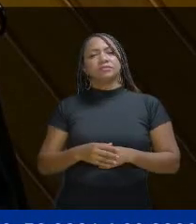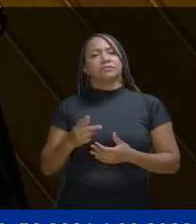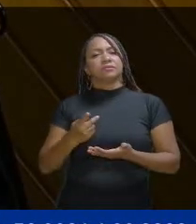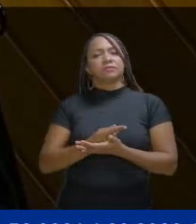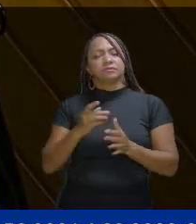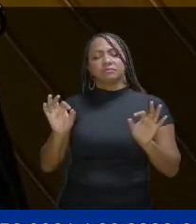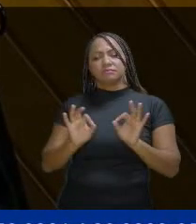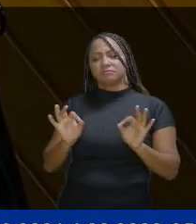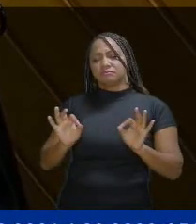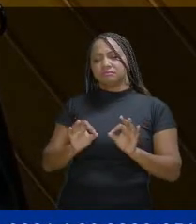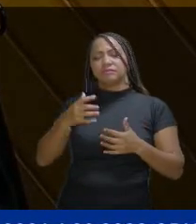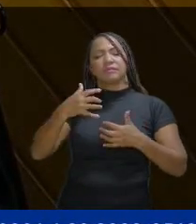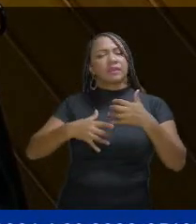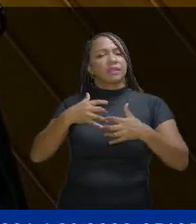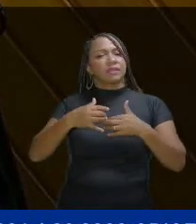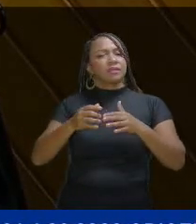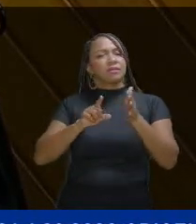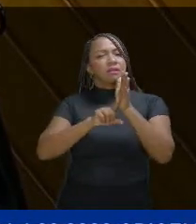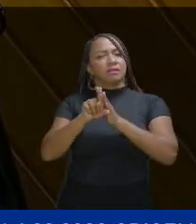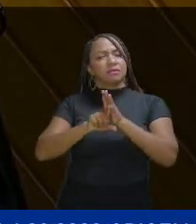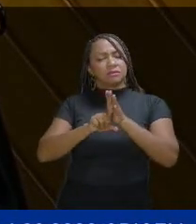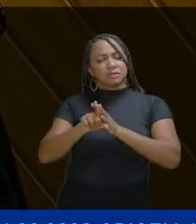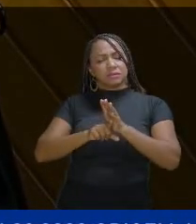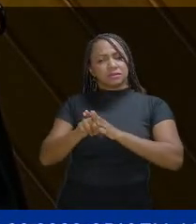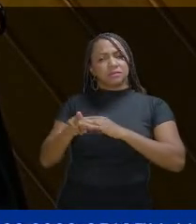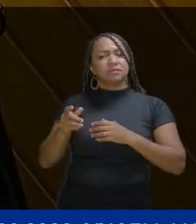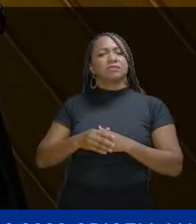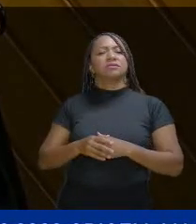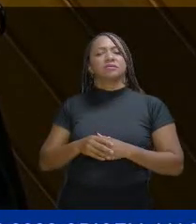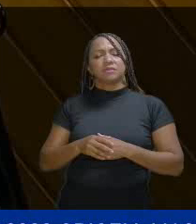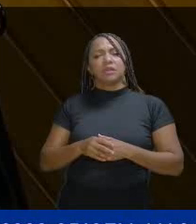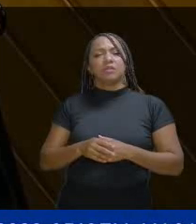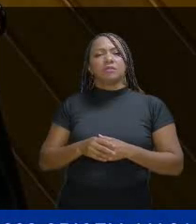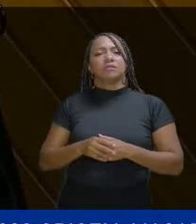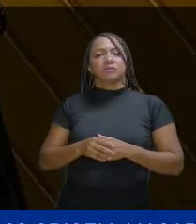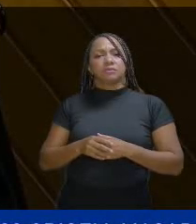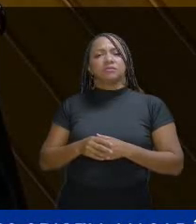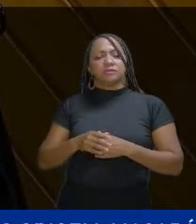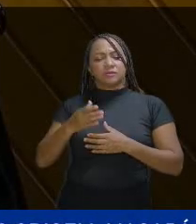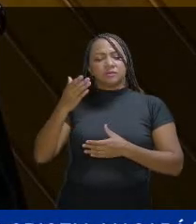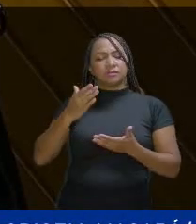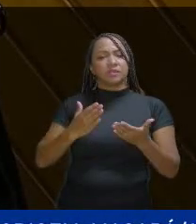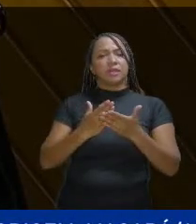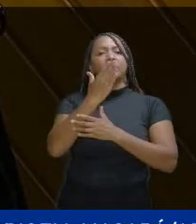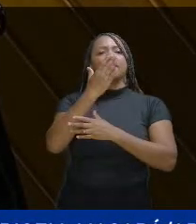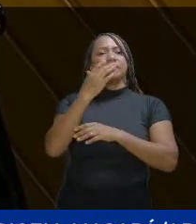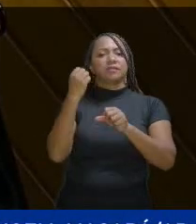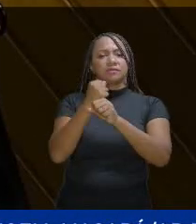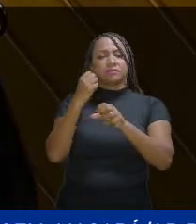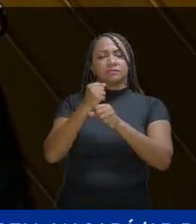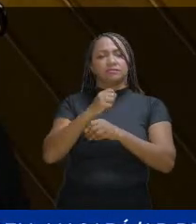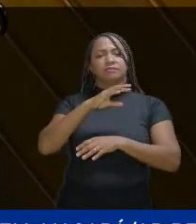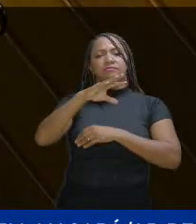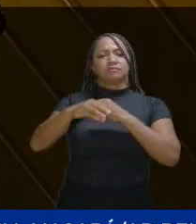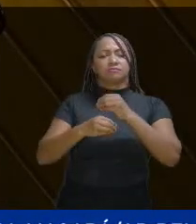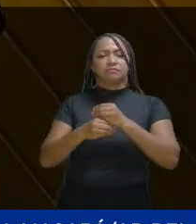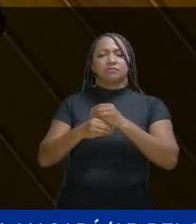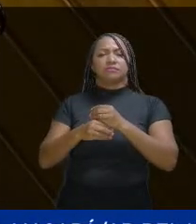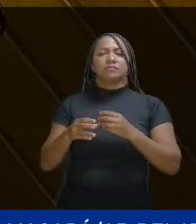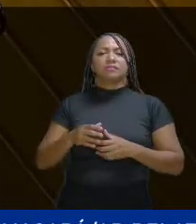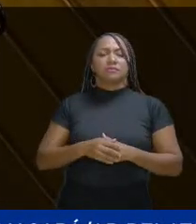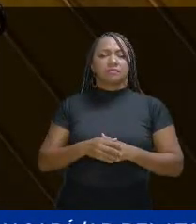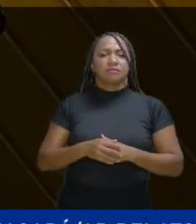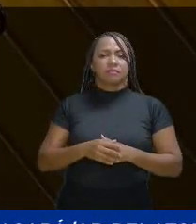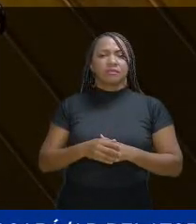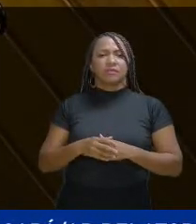qualquer embaraço, análise técnica e ausente impugnação no prazo legal, impõe-se a aprovação das contas com ressalvas, nos termos